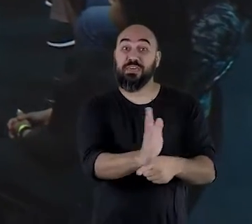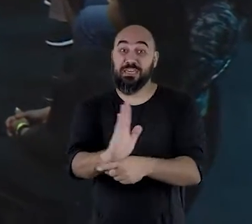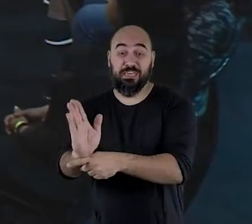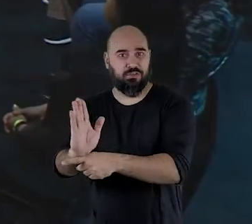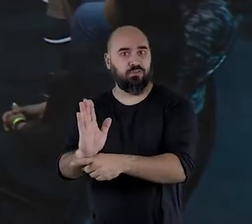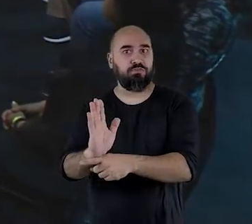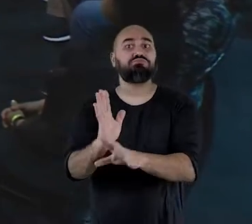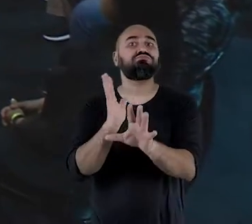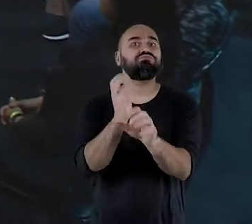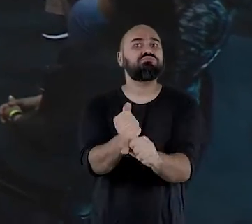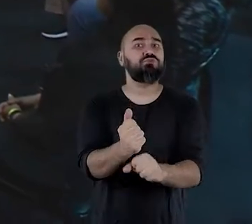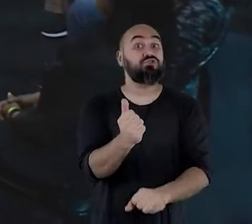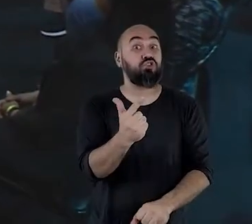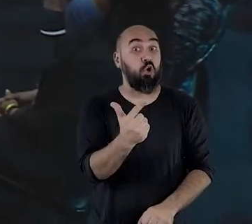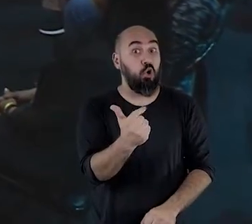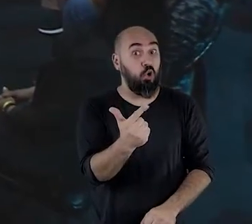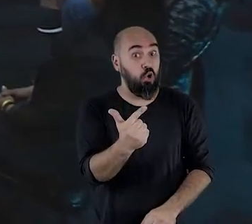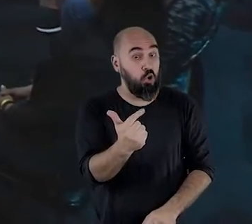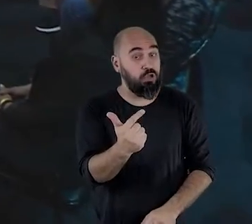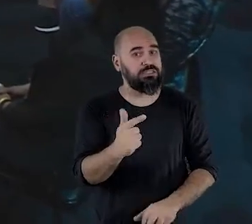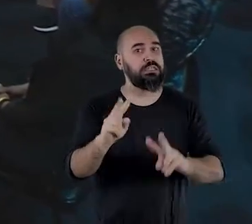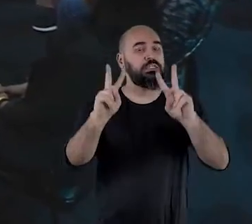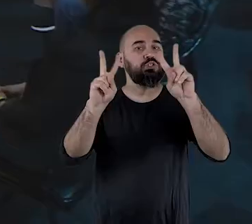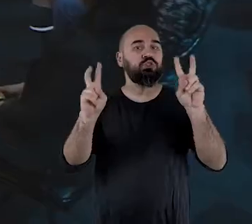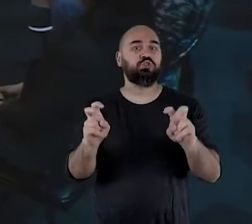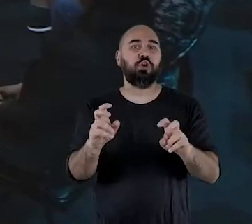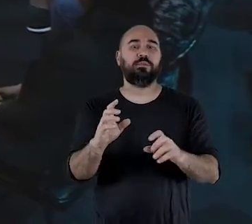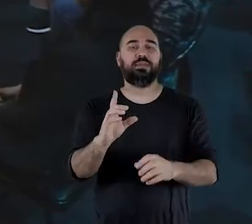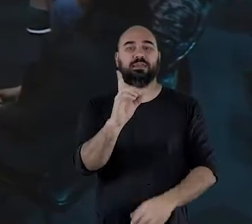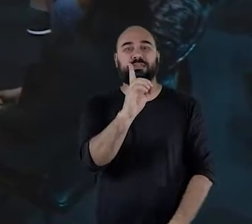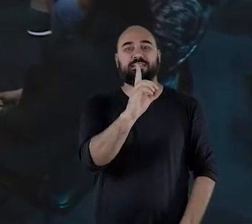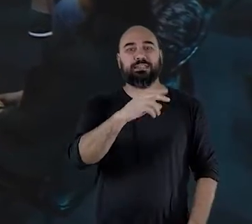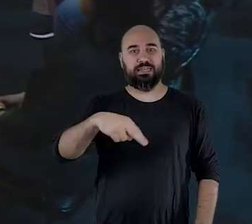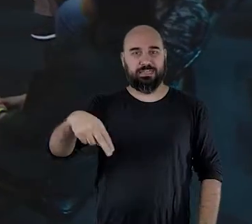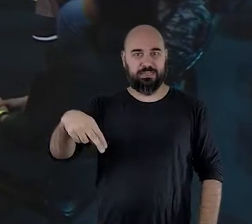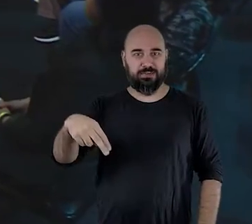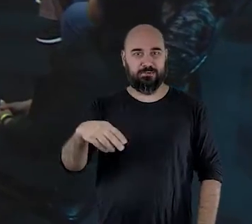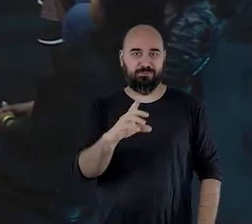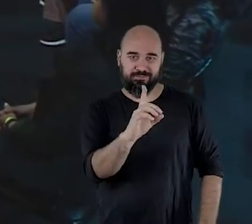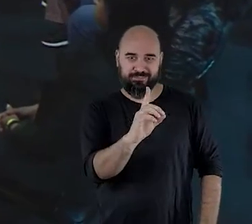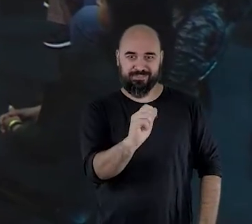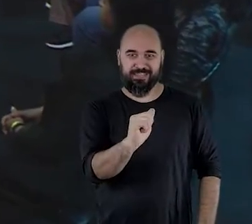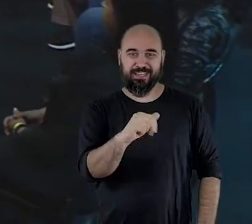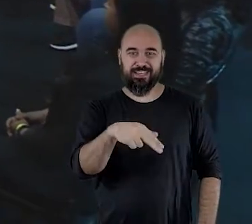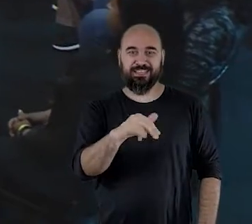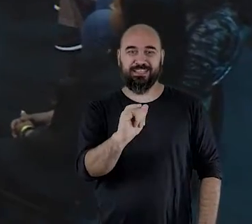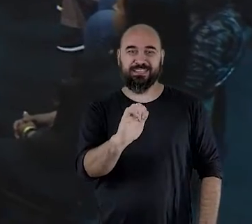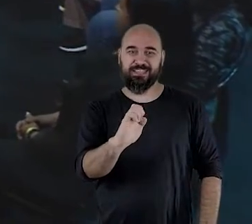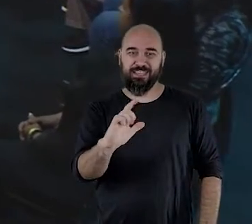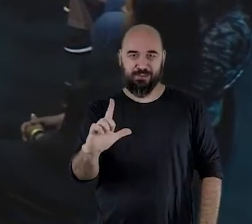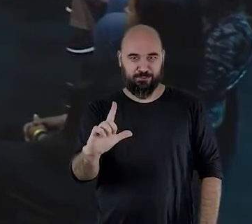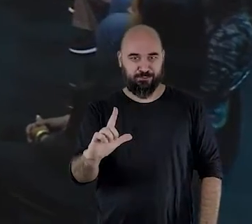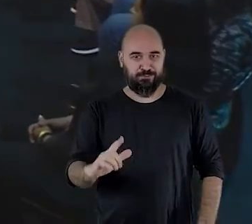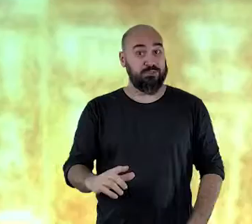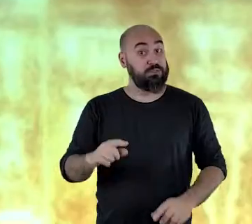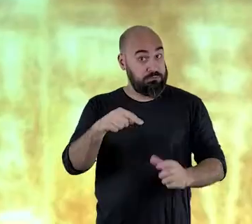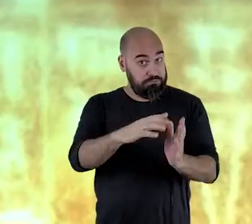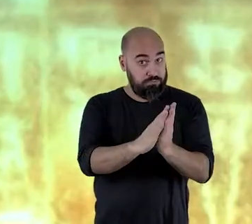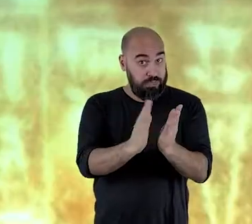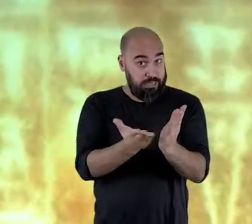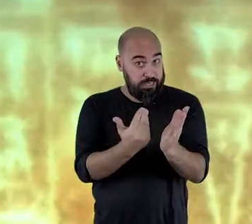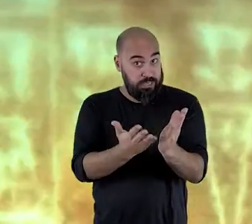12 programas onde vamos falar sobre o livro de Daniel, o empolgante livro do profeta